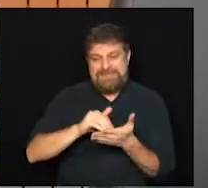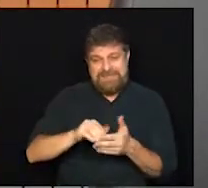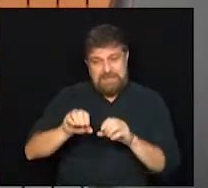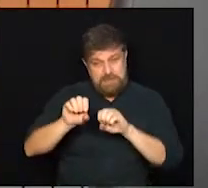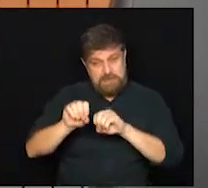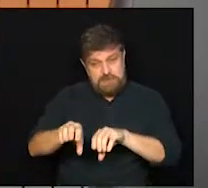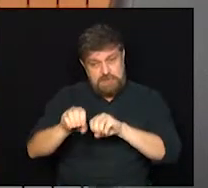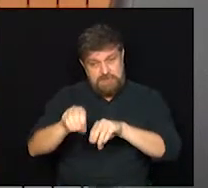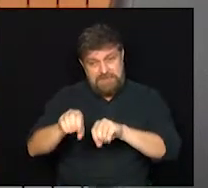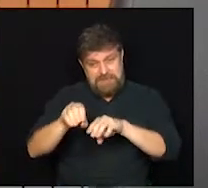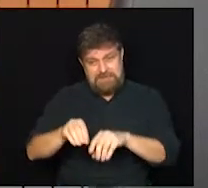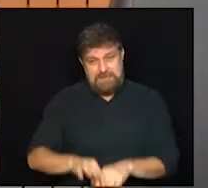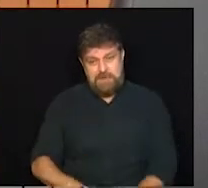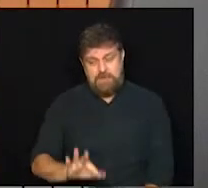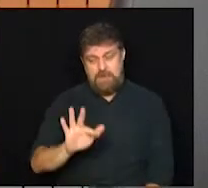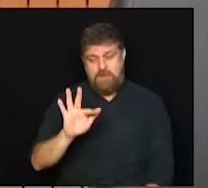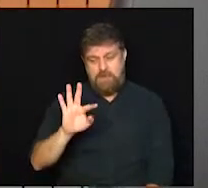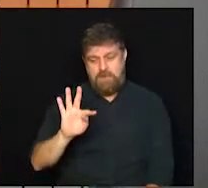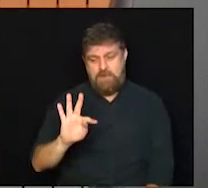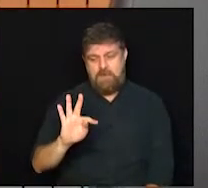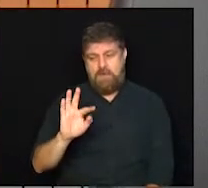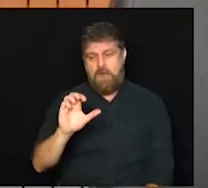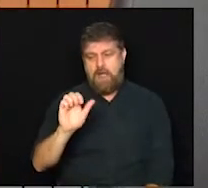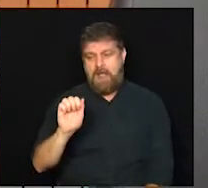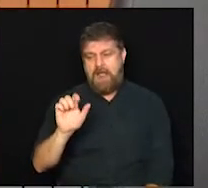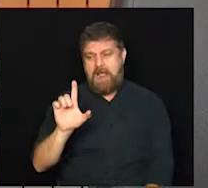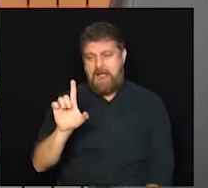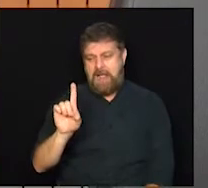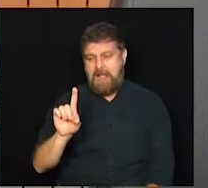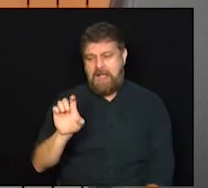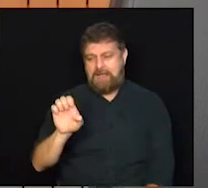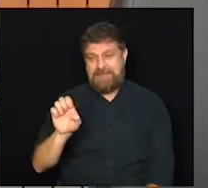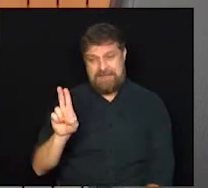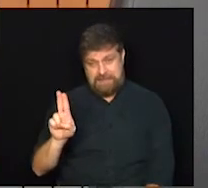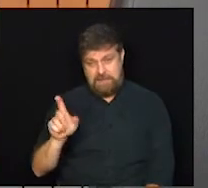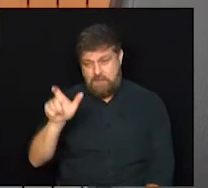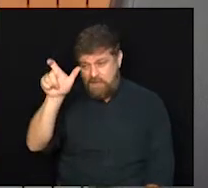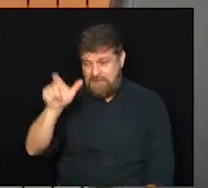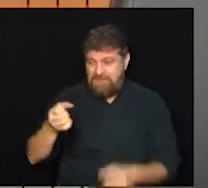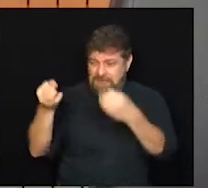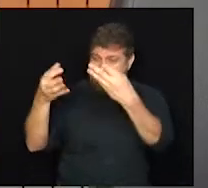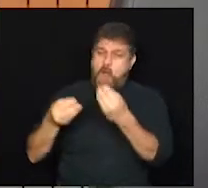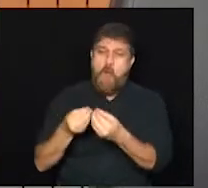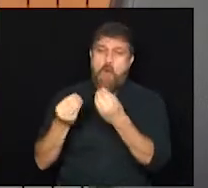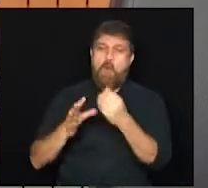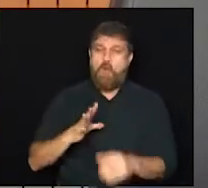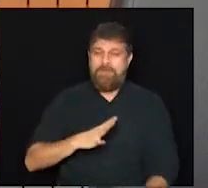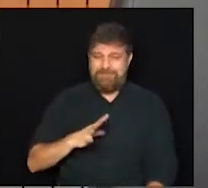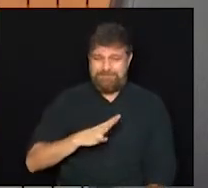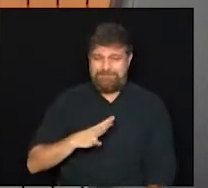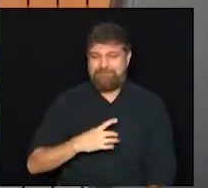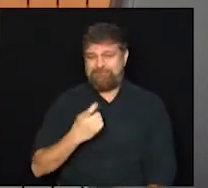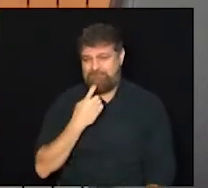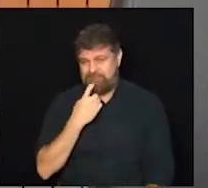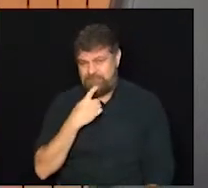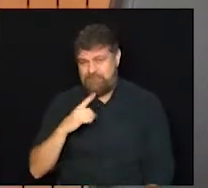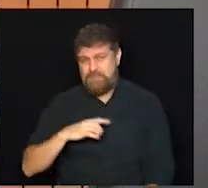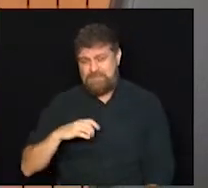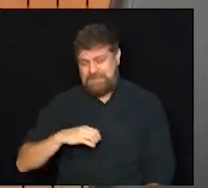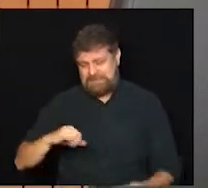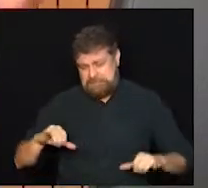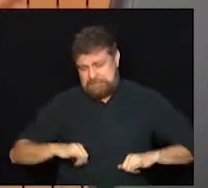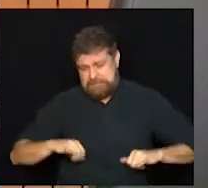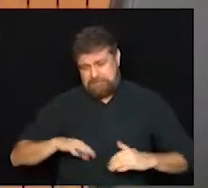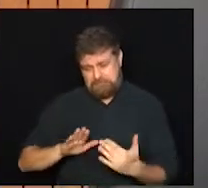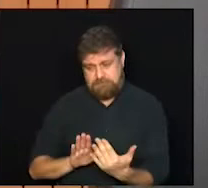da Secretaria de Educação, para também falar um pouco como o município tem sentido, enfrentado